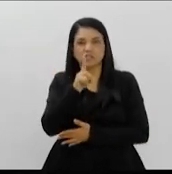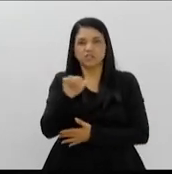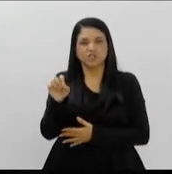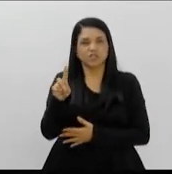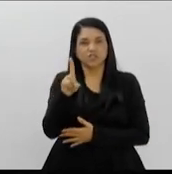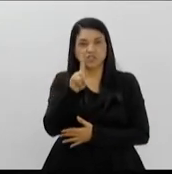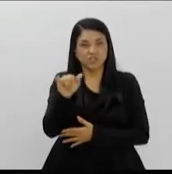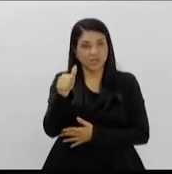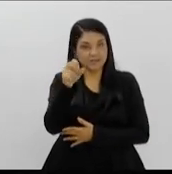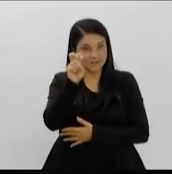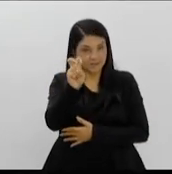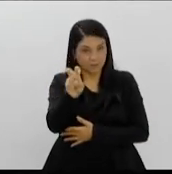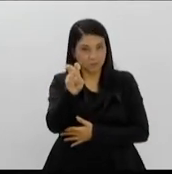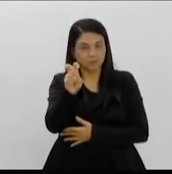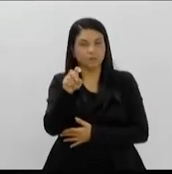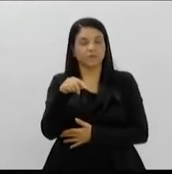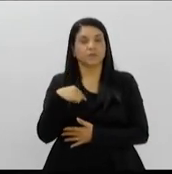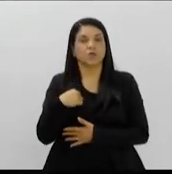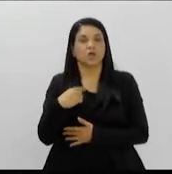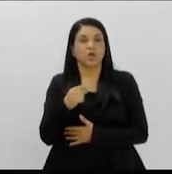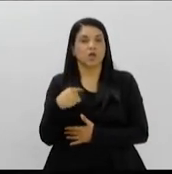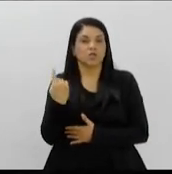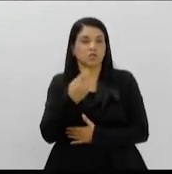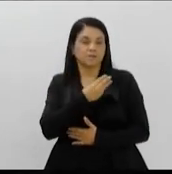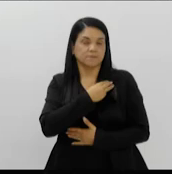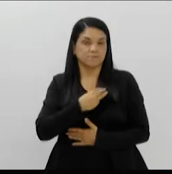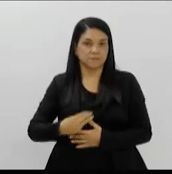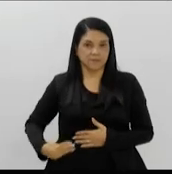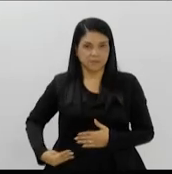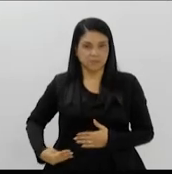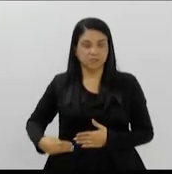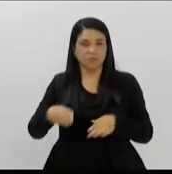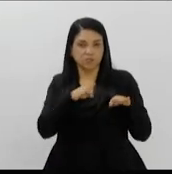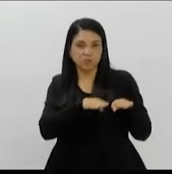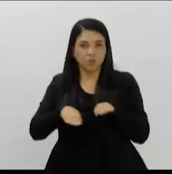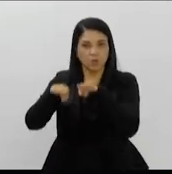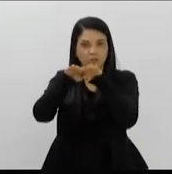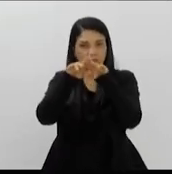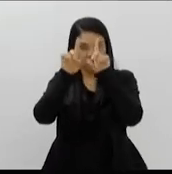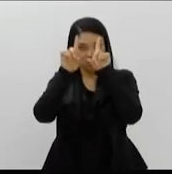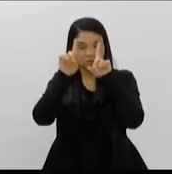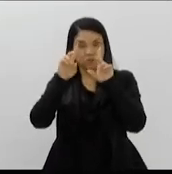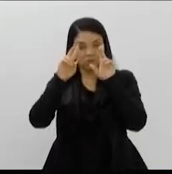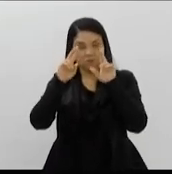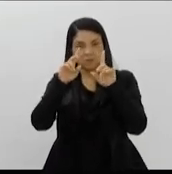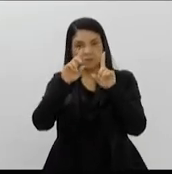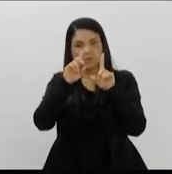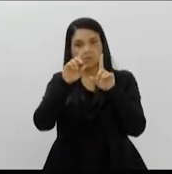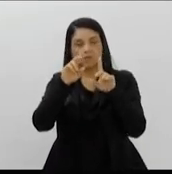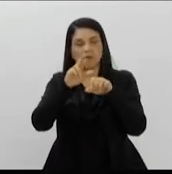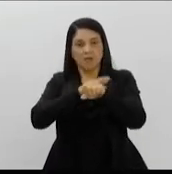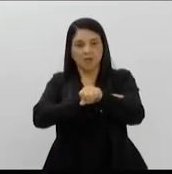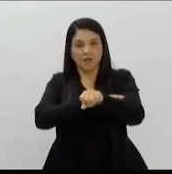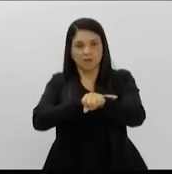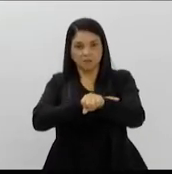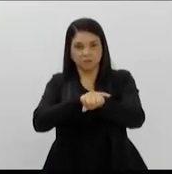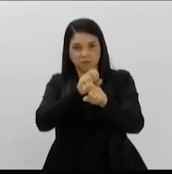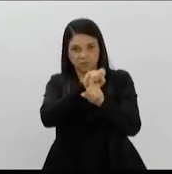5, com a nossa ministra de Promoção da Igualdade Racial, a ministra Aniele Franco.